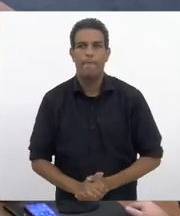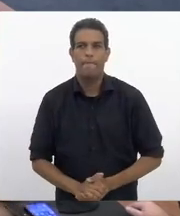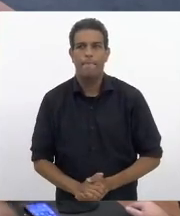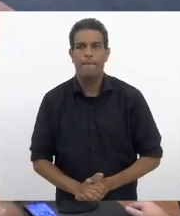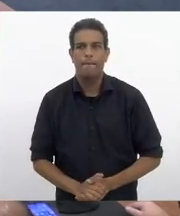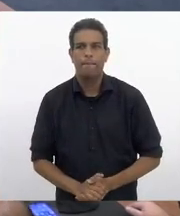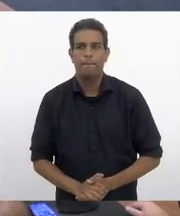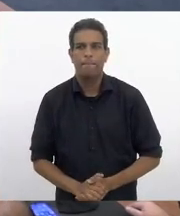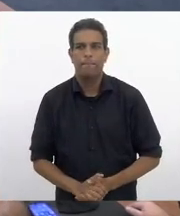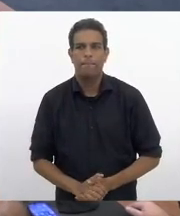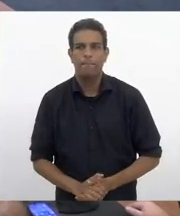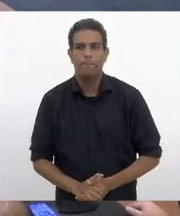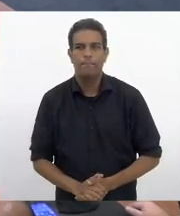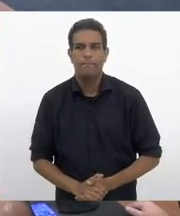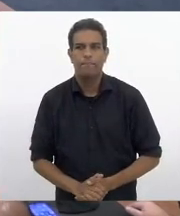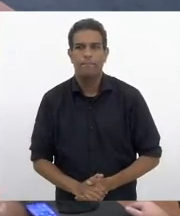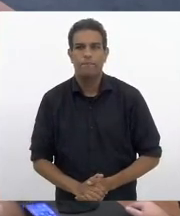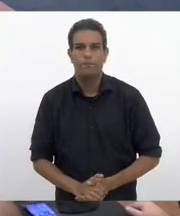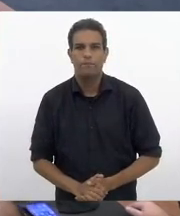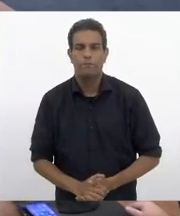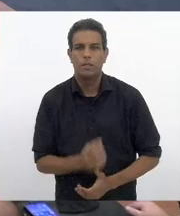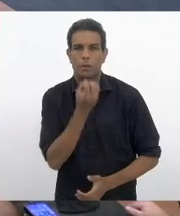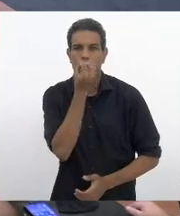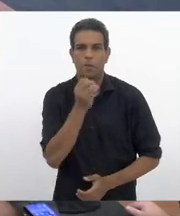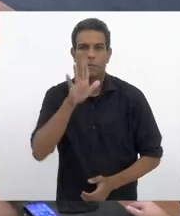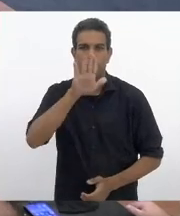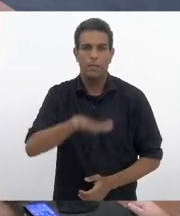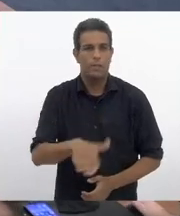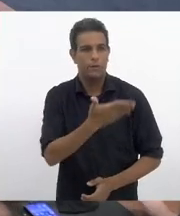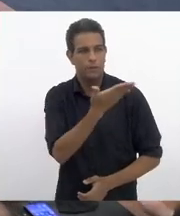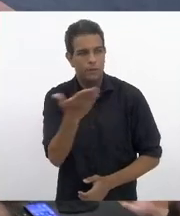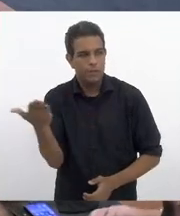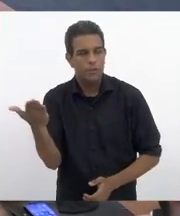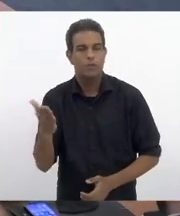Tá, pode falar. Estou aí, Gabriel. Boa tarde a todos.